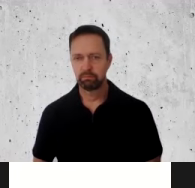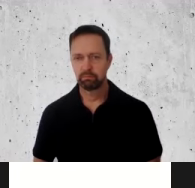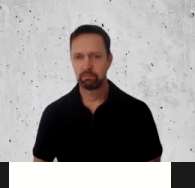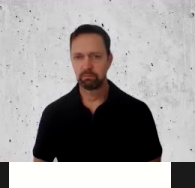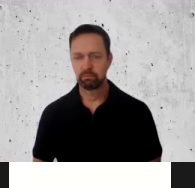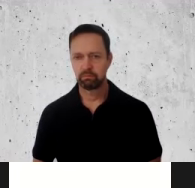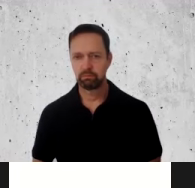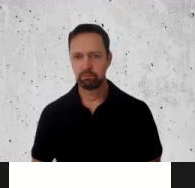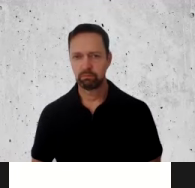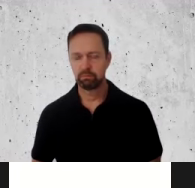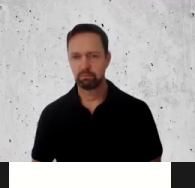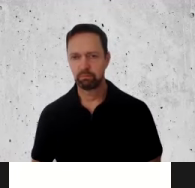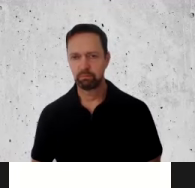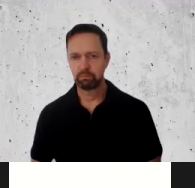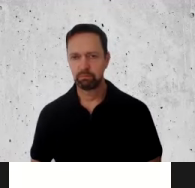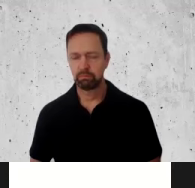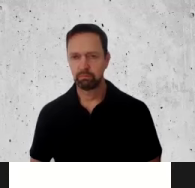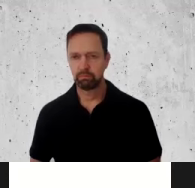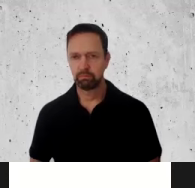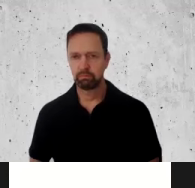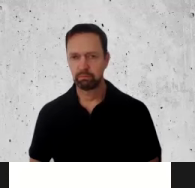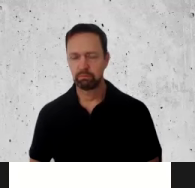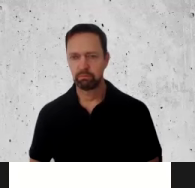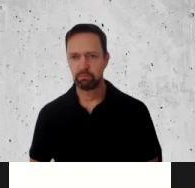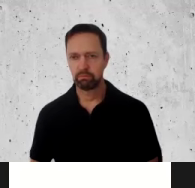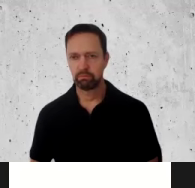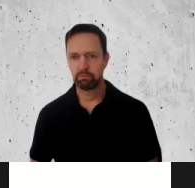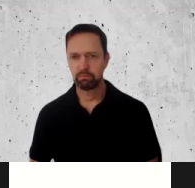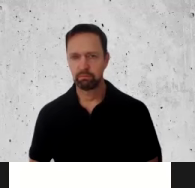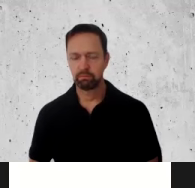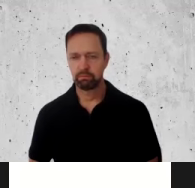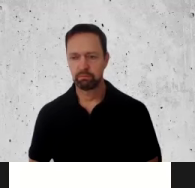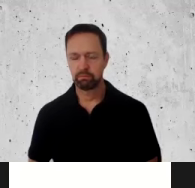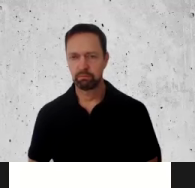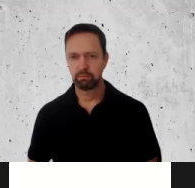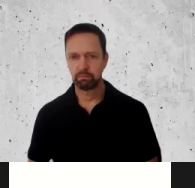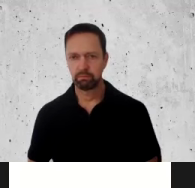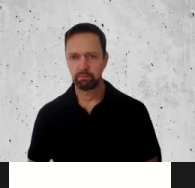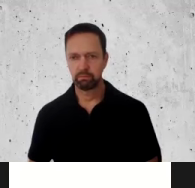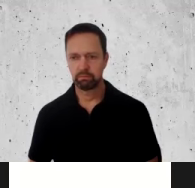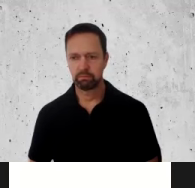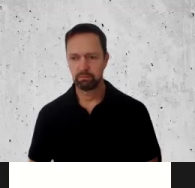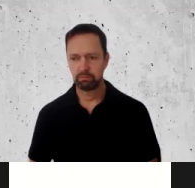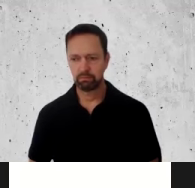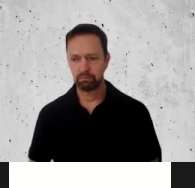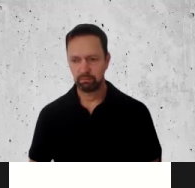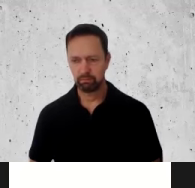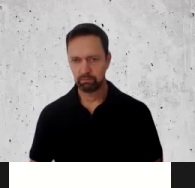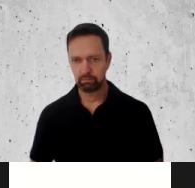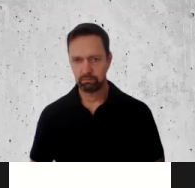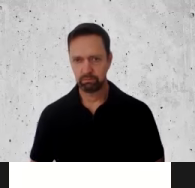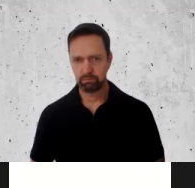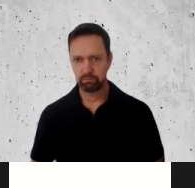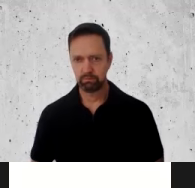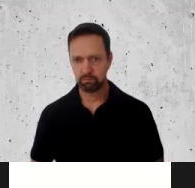que o proprietário do imóvel pudesse retomar o seu ativo e voltar a fazer com